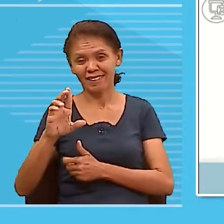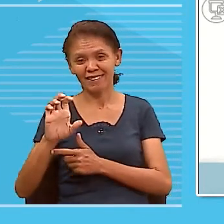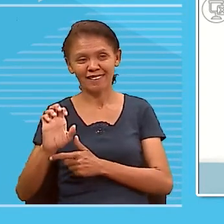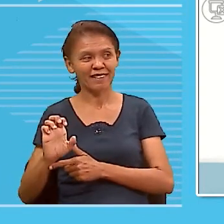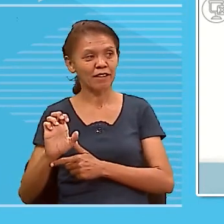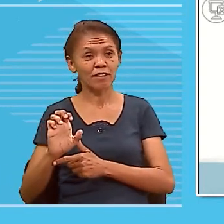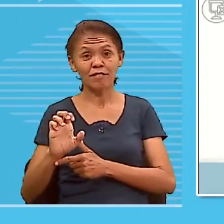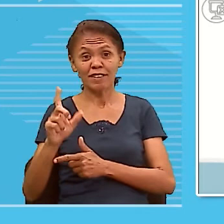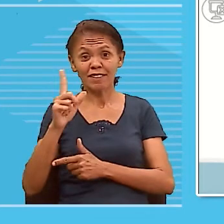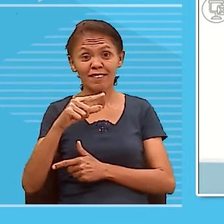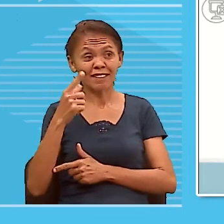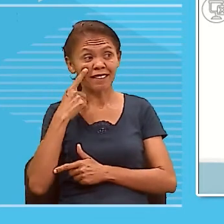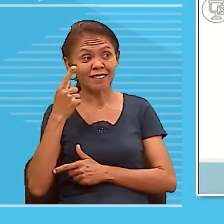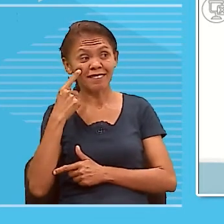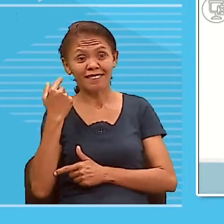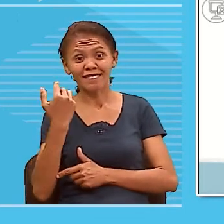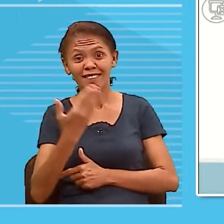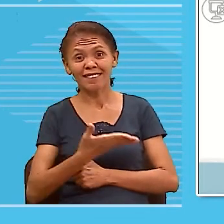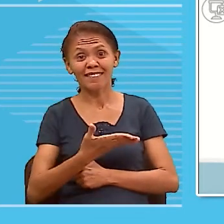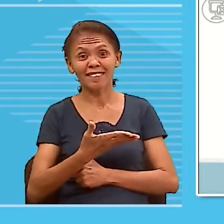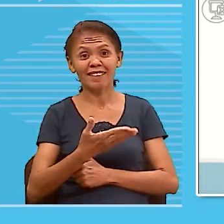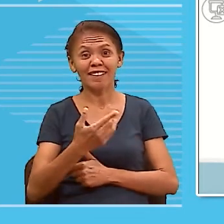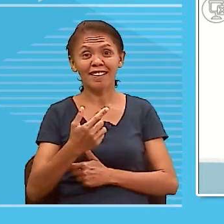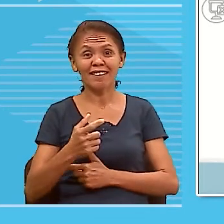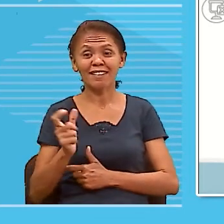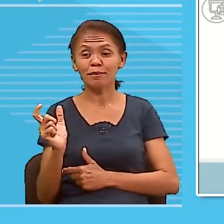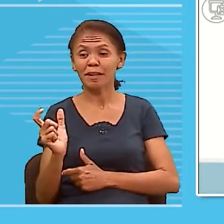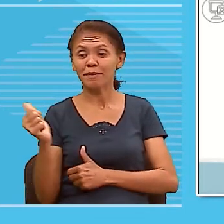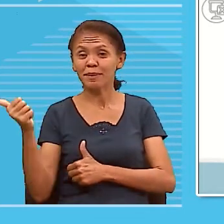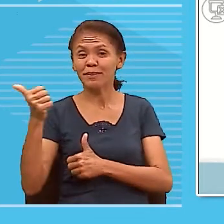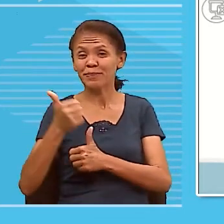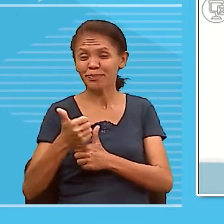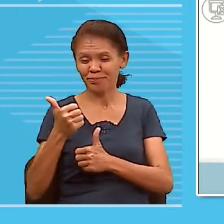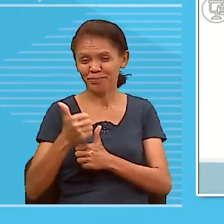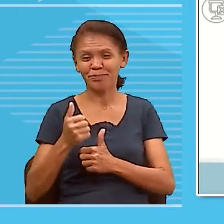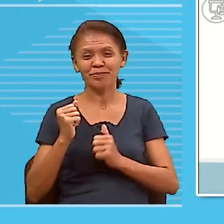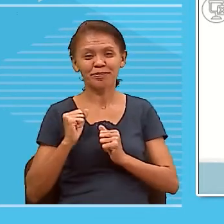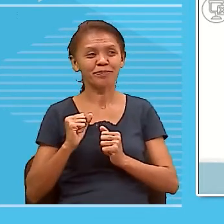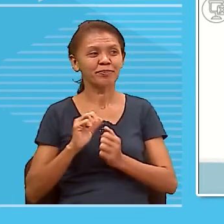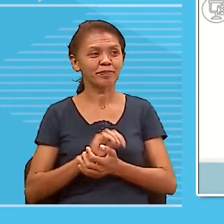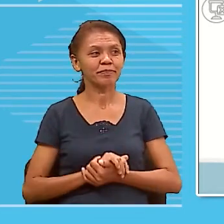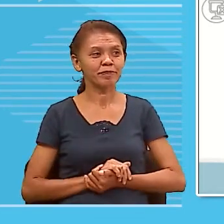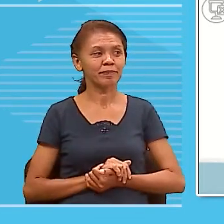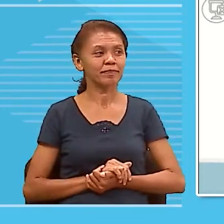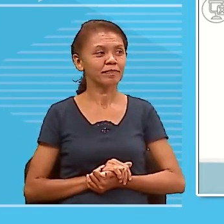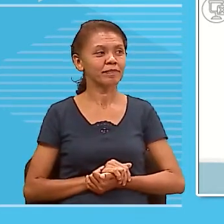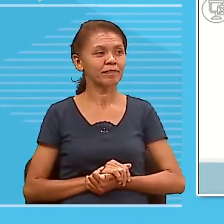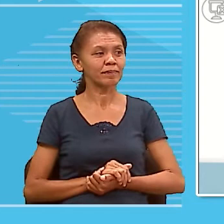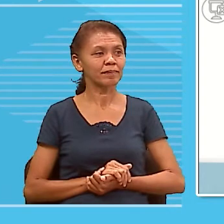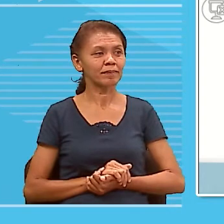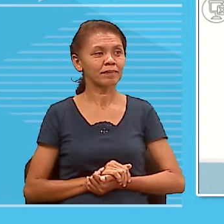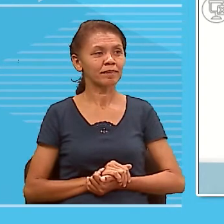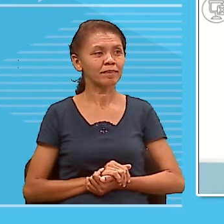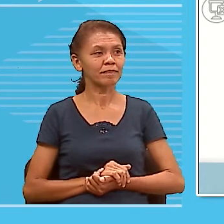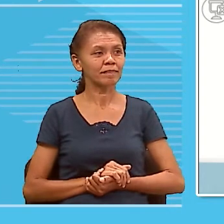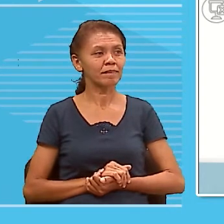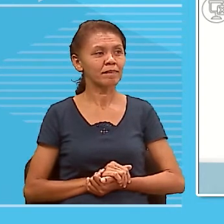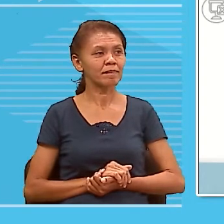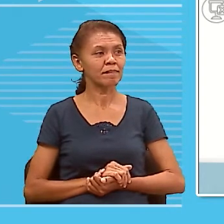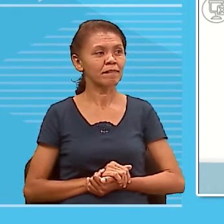não posso não E aí turma sem sombra de dúvidas